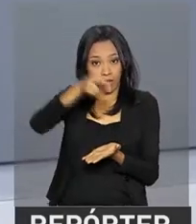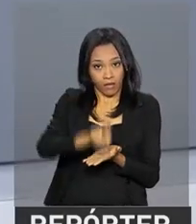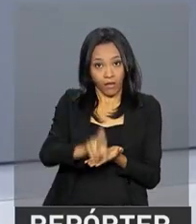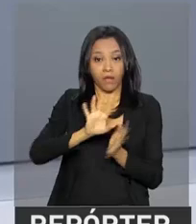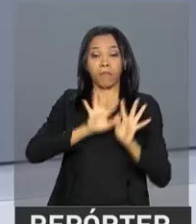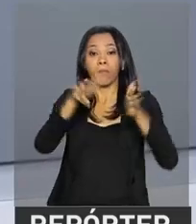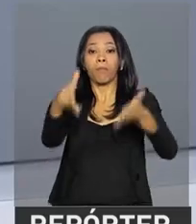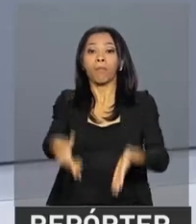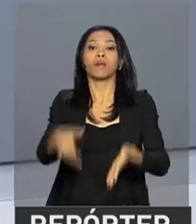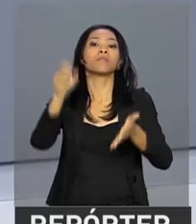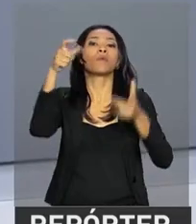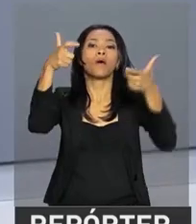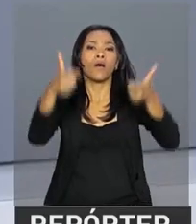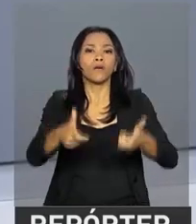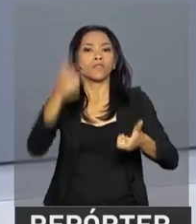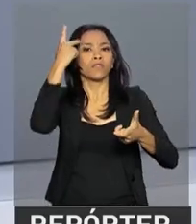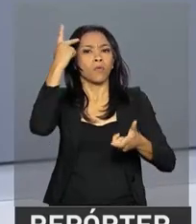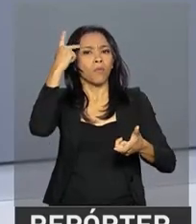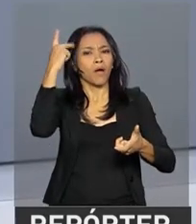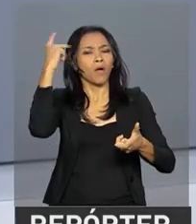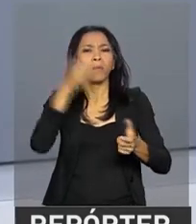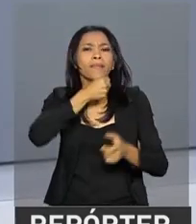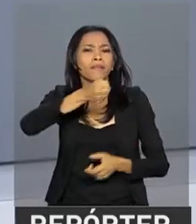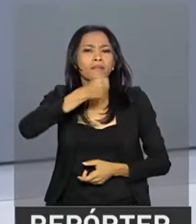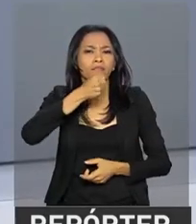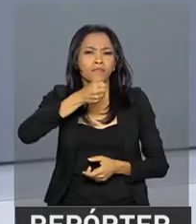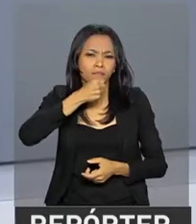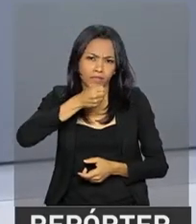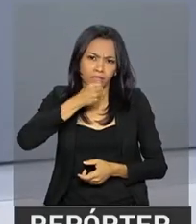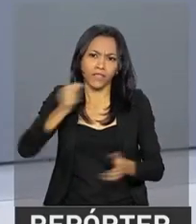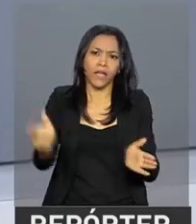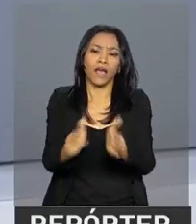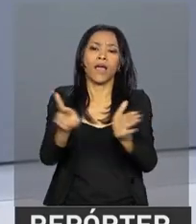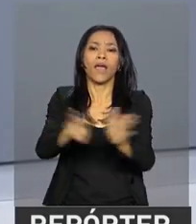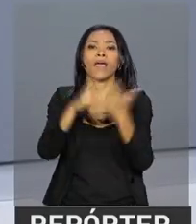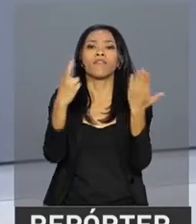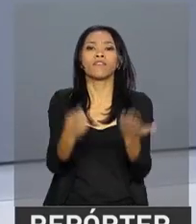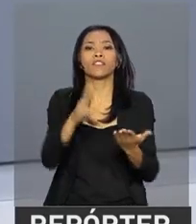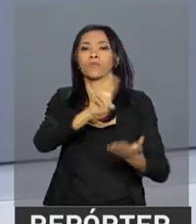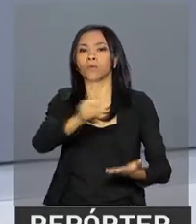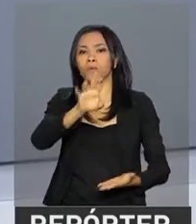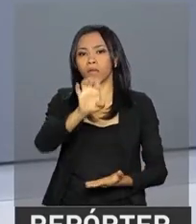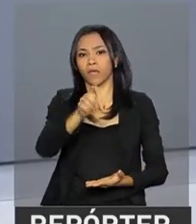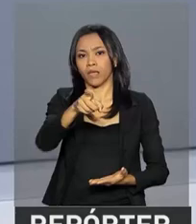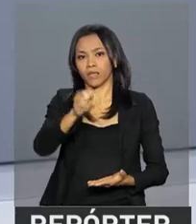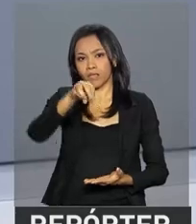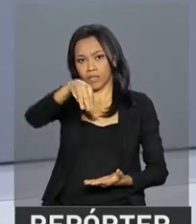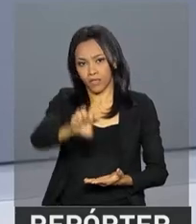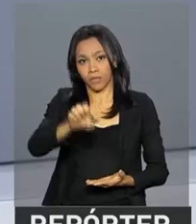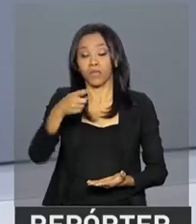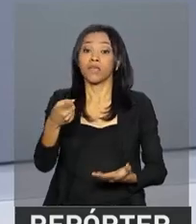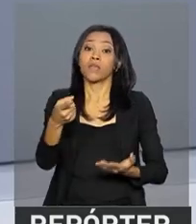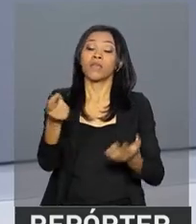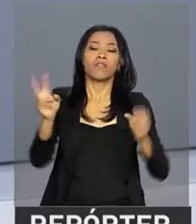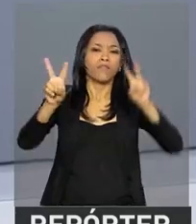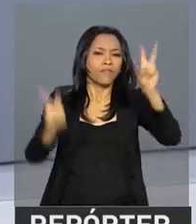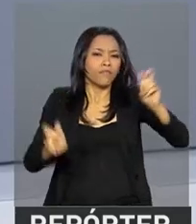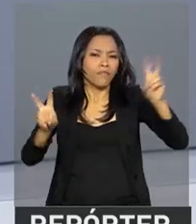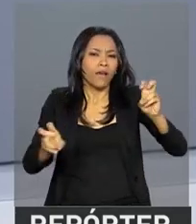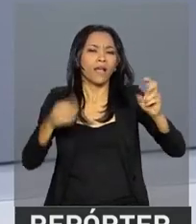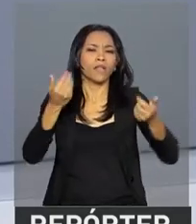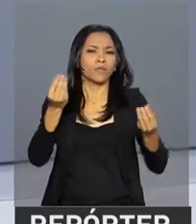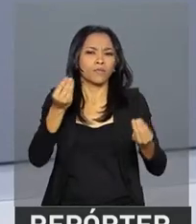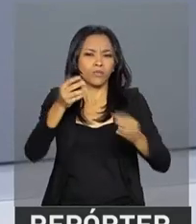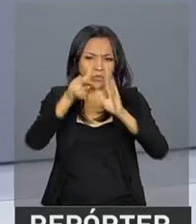de um evento da revista Exame. O tema foi o programa Avançar, que prevê iniciativas para as áreas de saneamento básico e